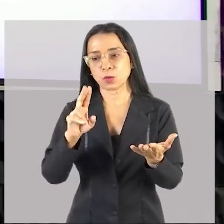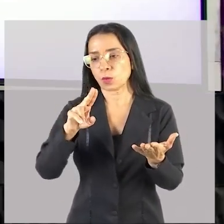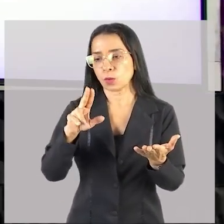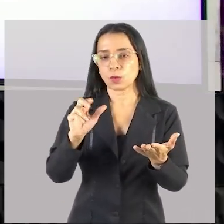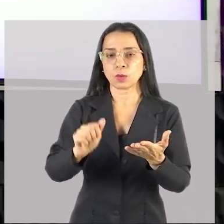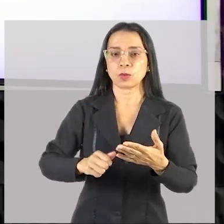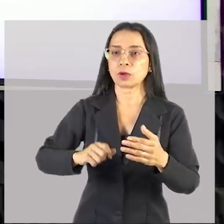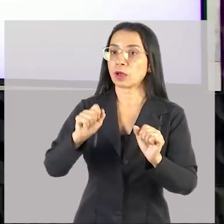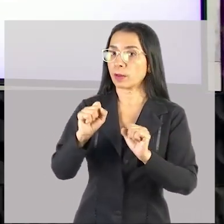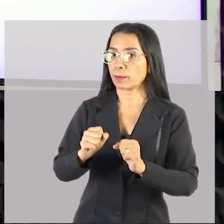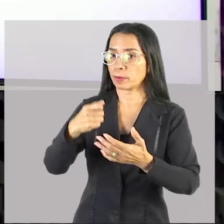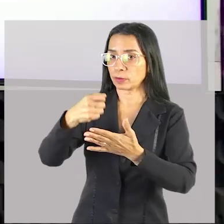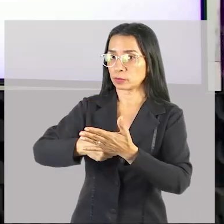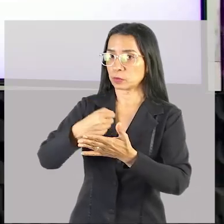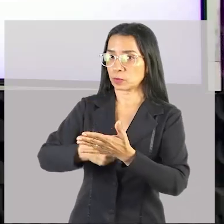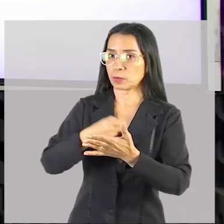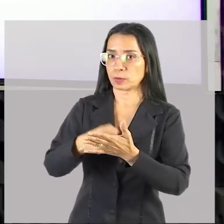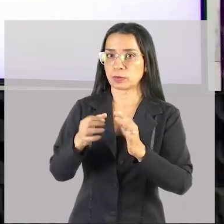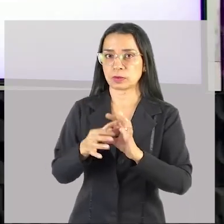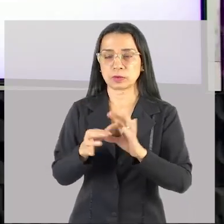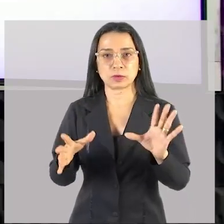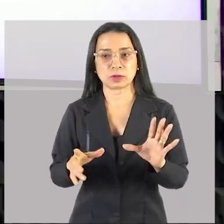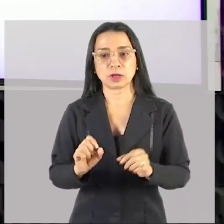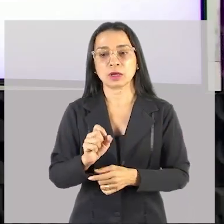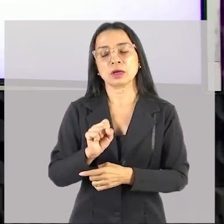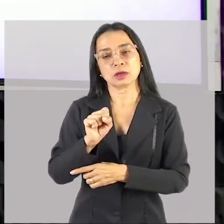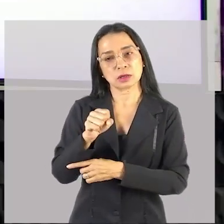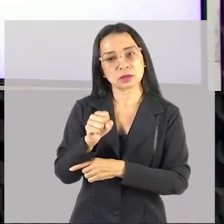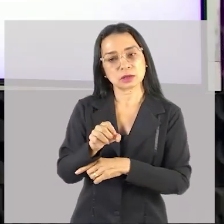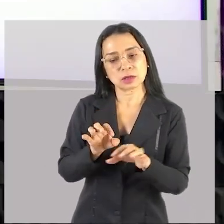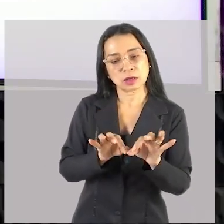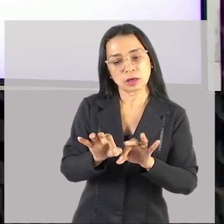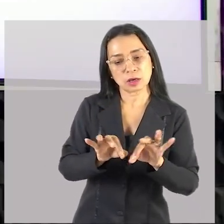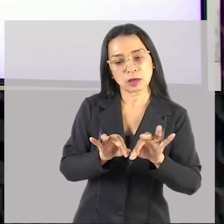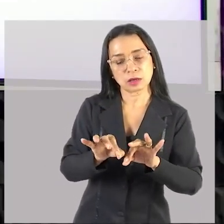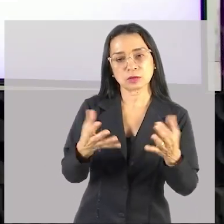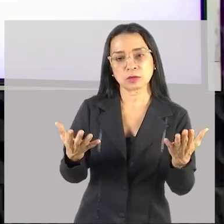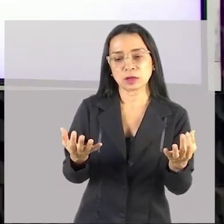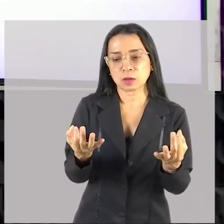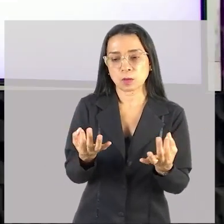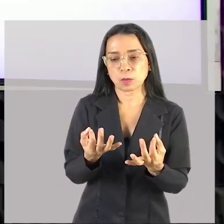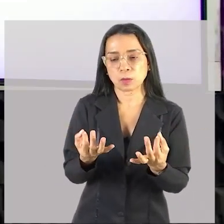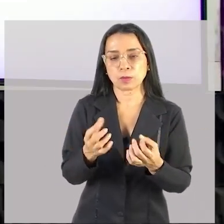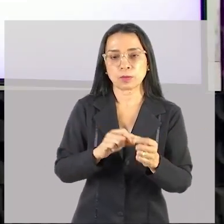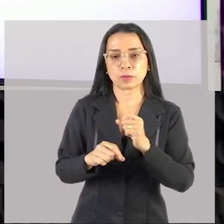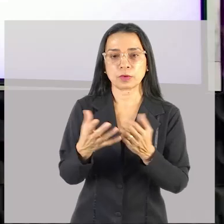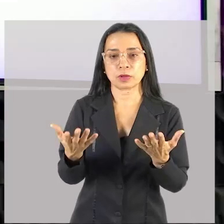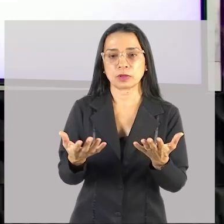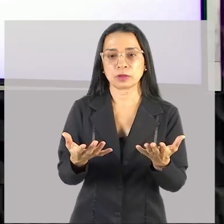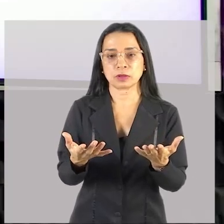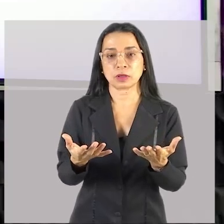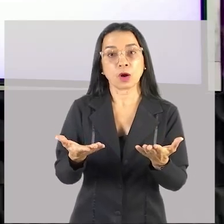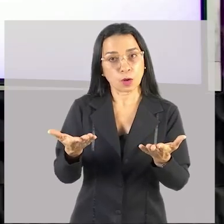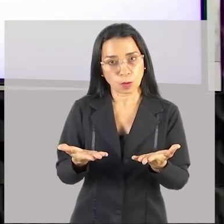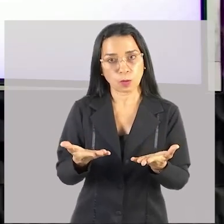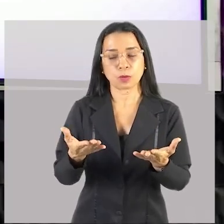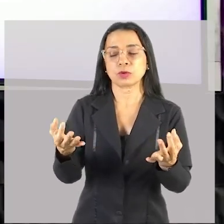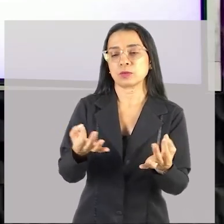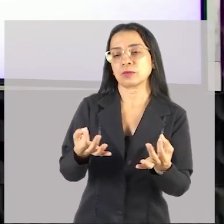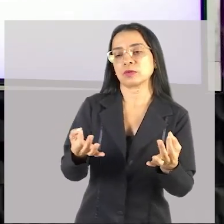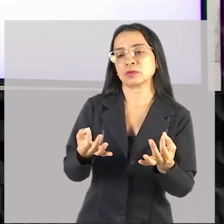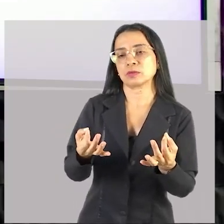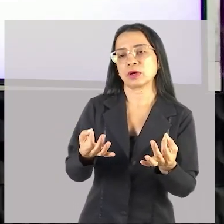mas aperfeiçoá-la. E hoje a nossa democracia, ela é muito mais aperfeiçoada do que quando o seu surgimento, né, que